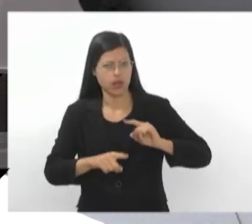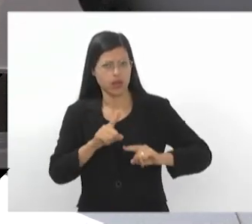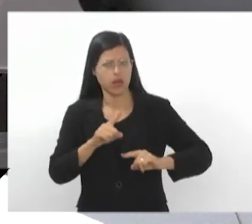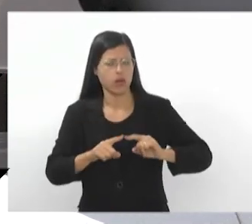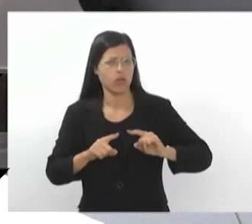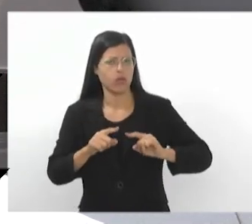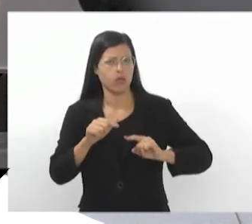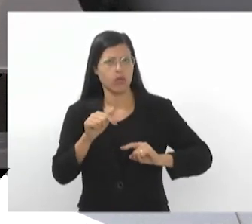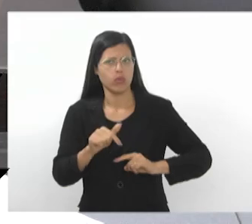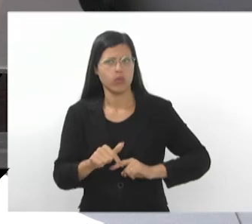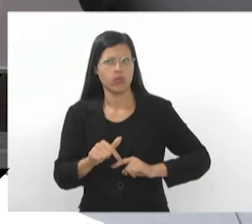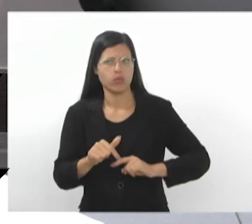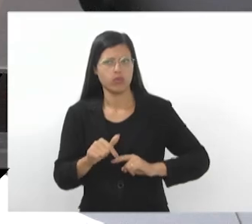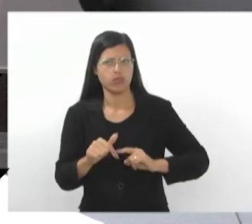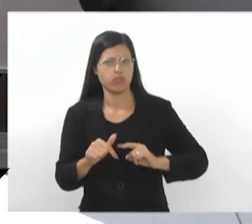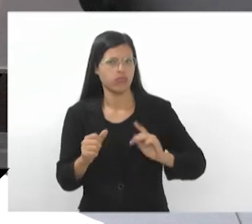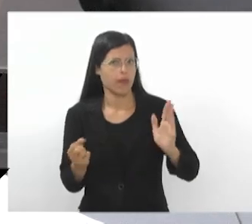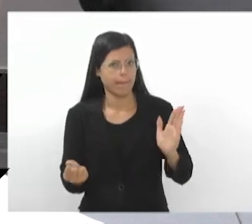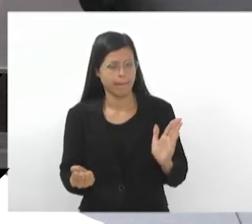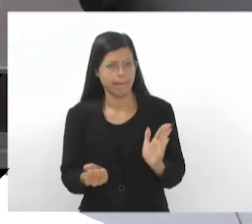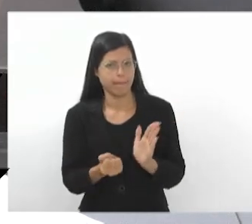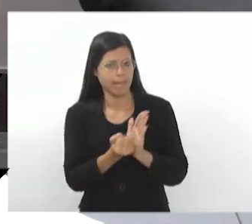pegando um rótulo,